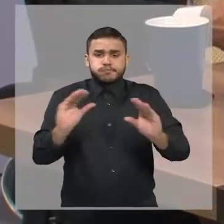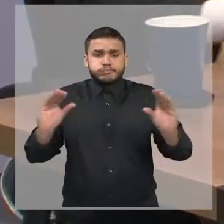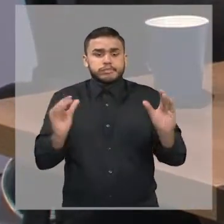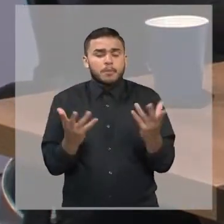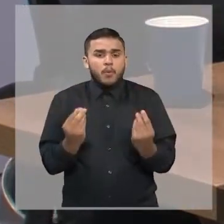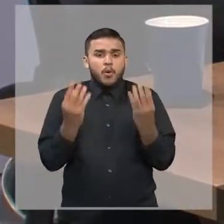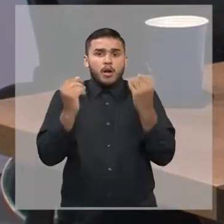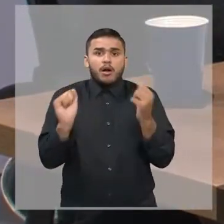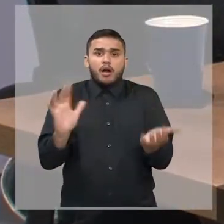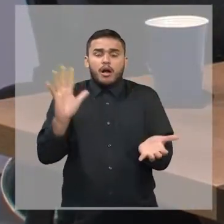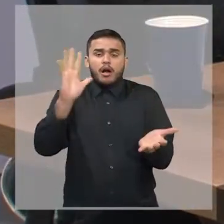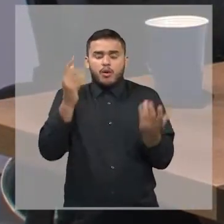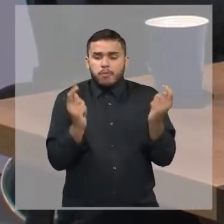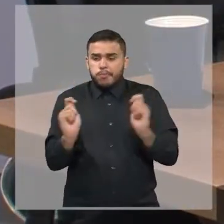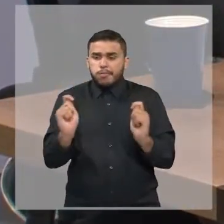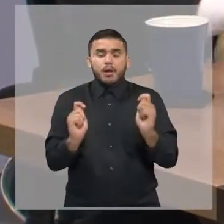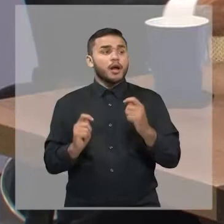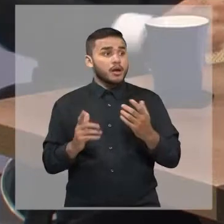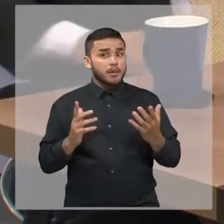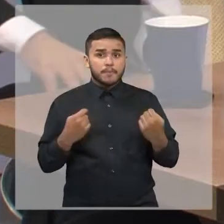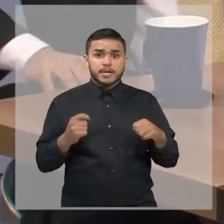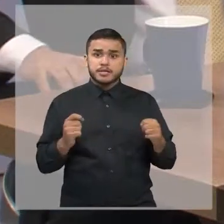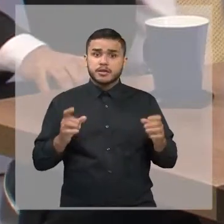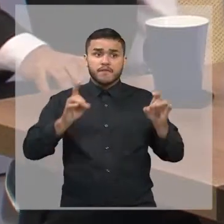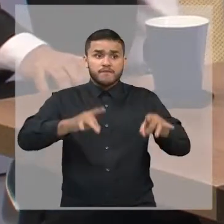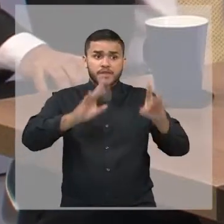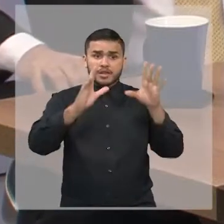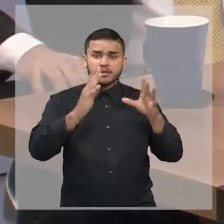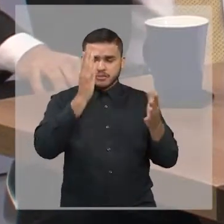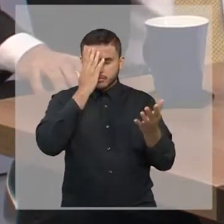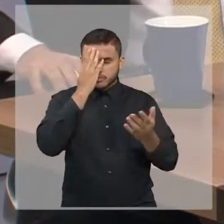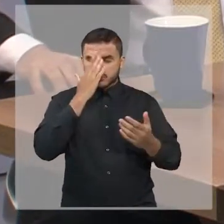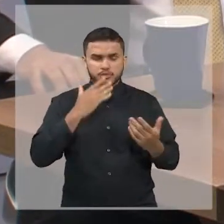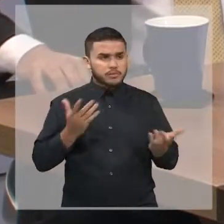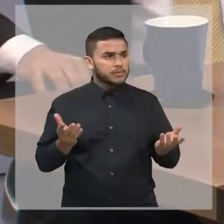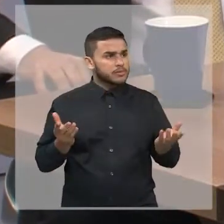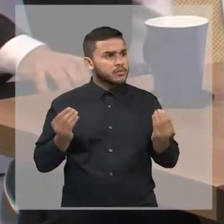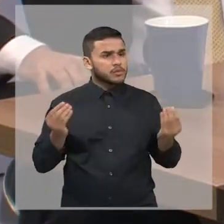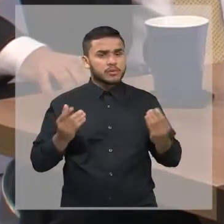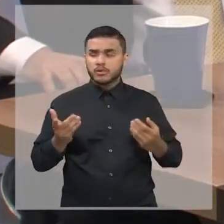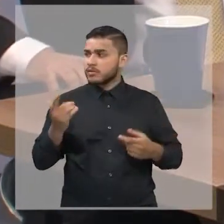mas se o Estado encolher, o Brasil cresce. Pronto, mas para encolher precisa mudar a Constituição, mano. Tá